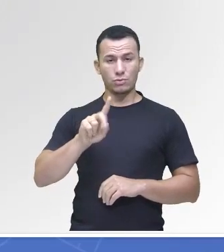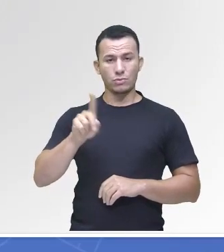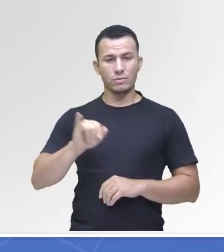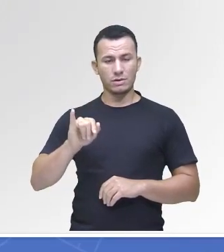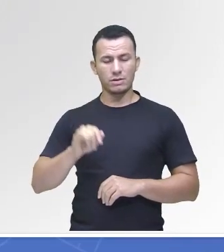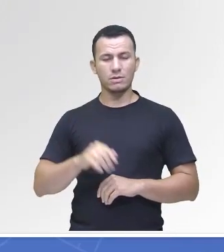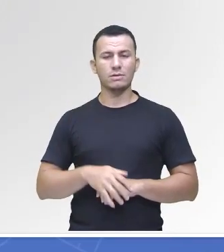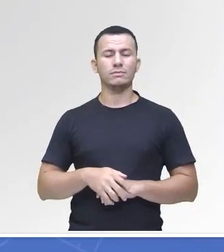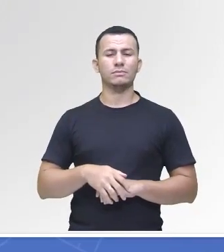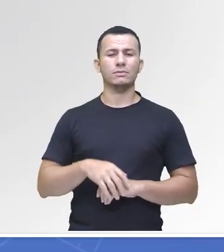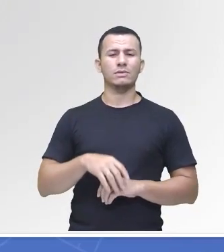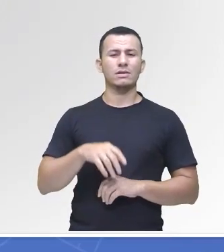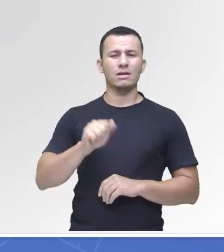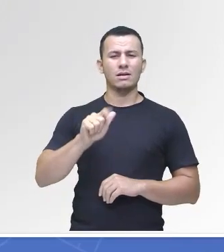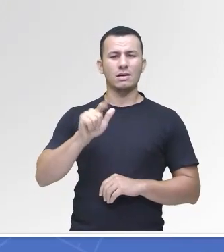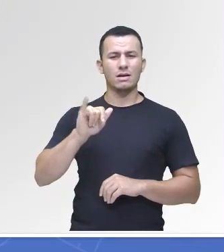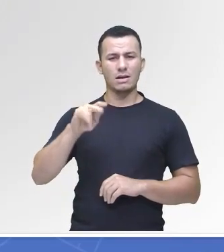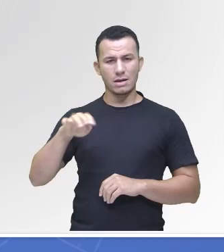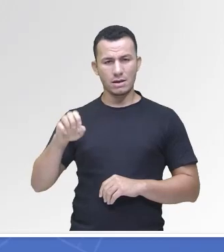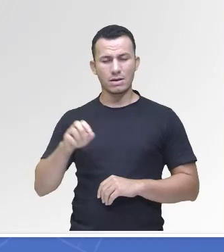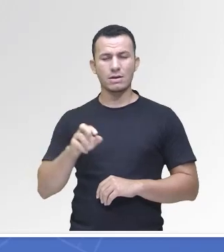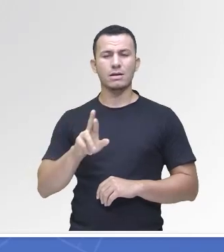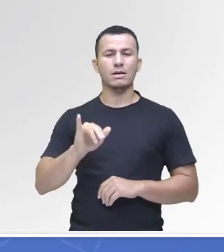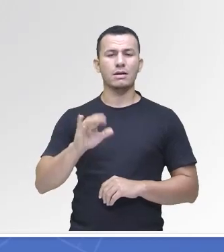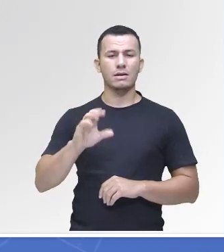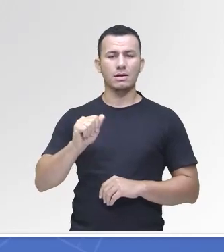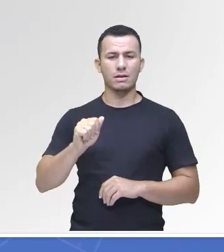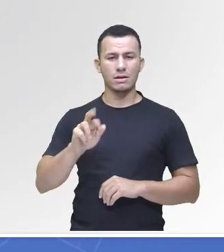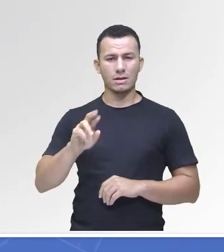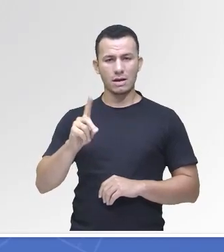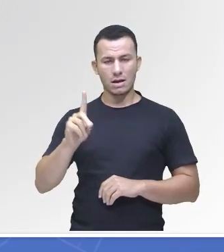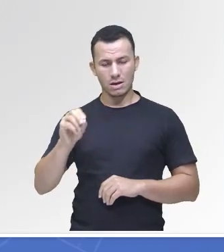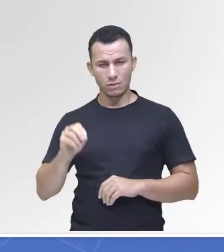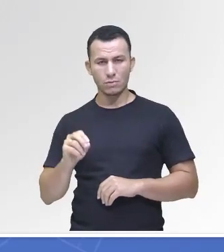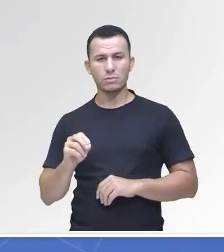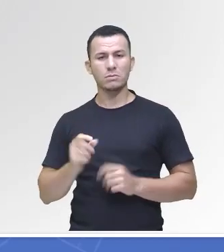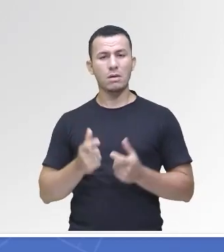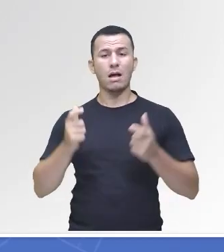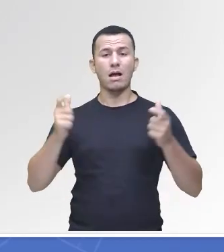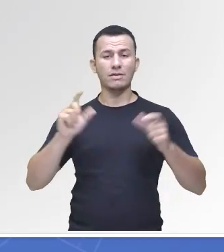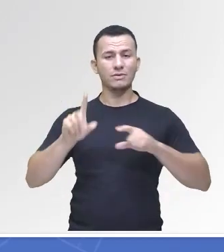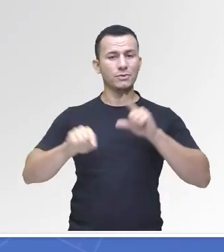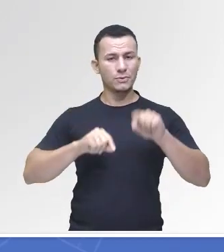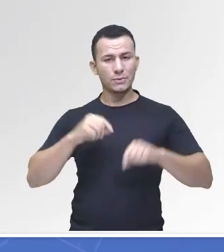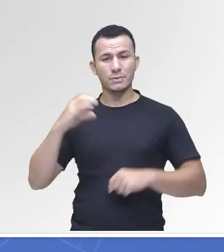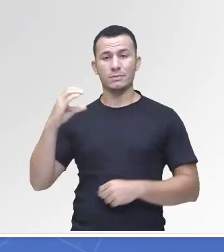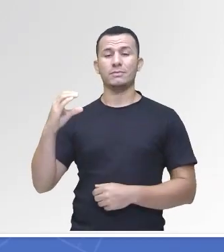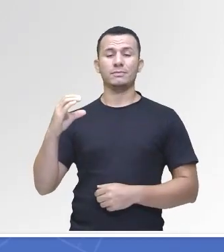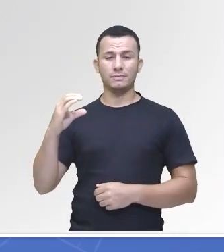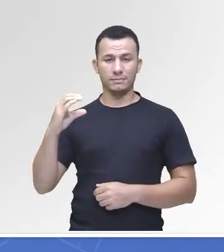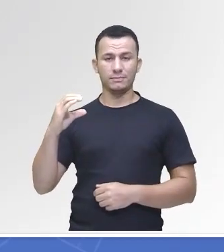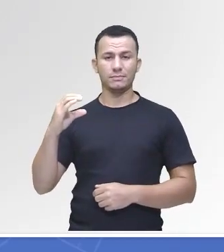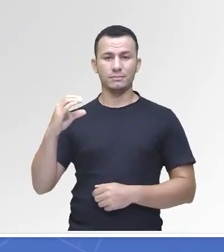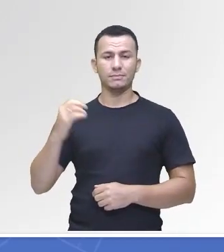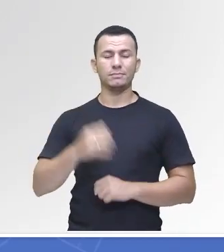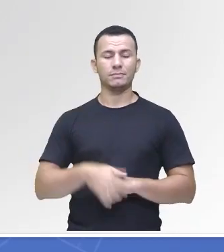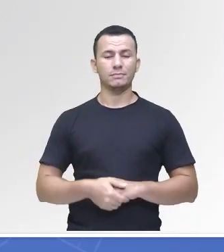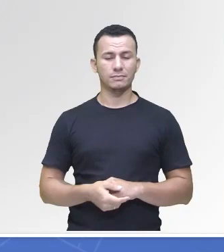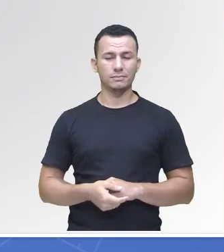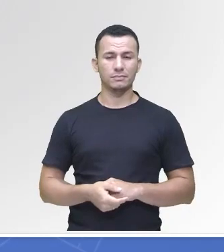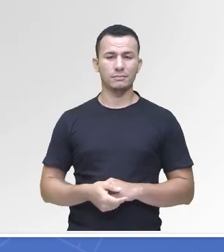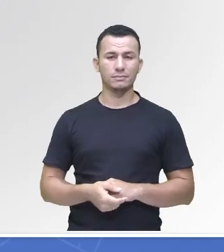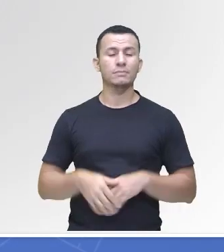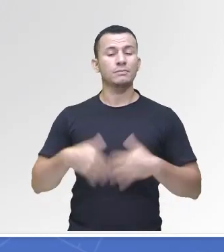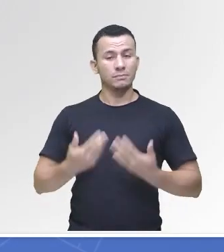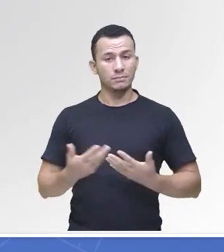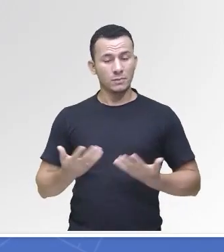Aline, Ricardo. Né? Então, a grande maioria marcaram aí a alternativa C da nossa primeira questão.